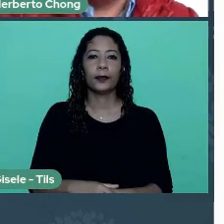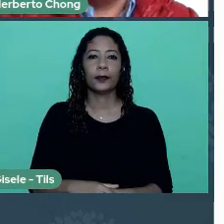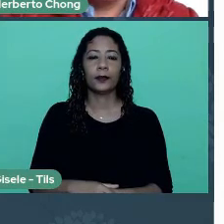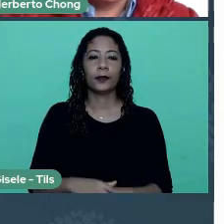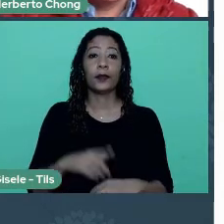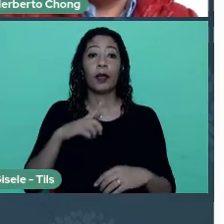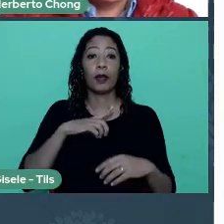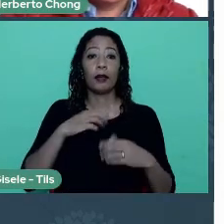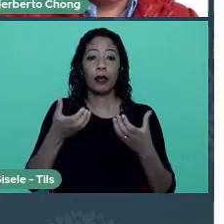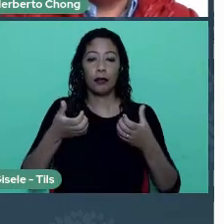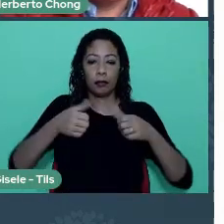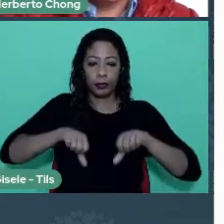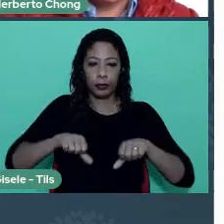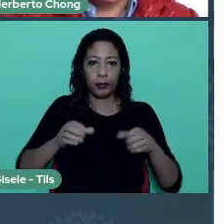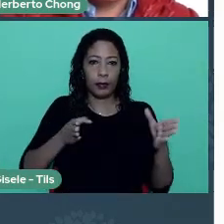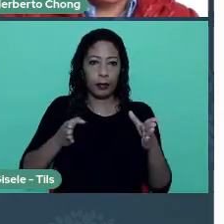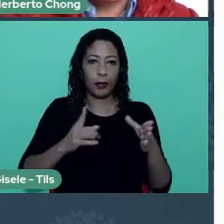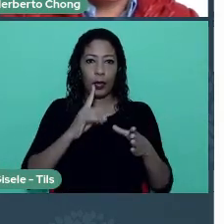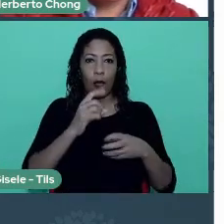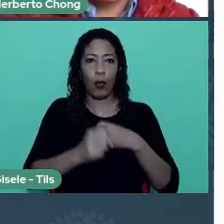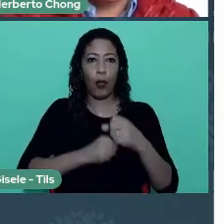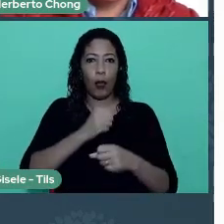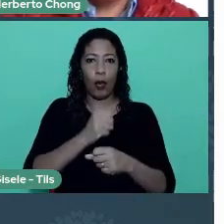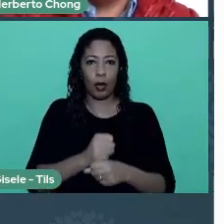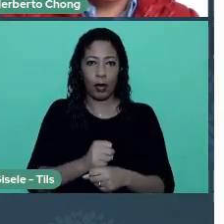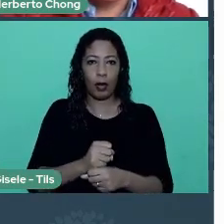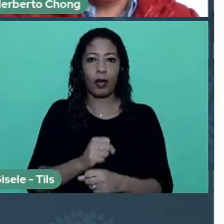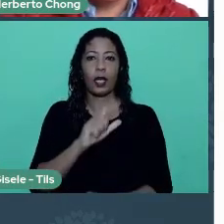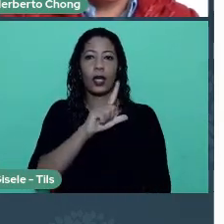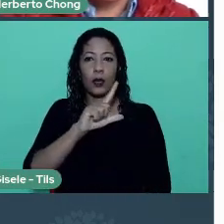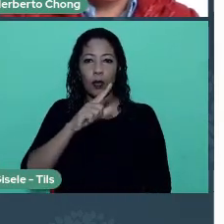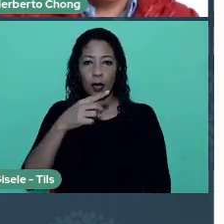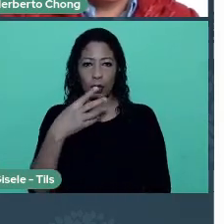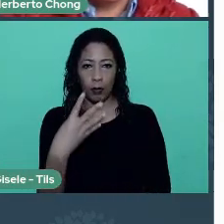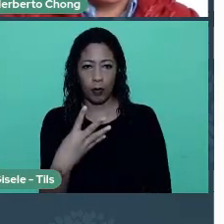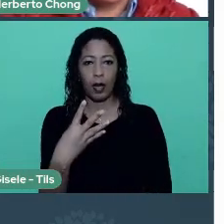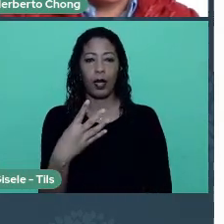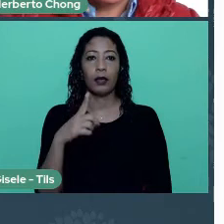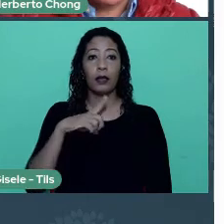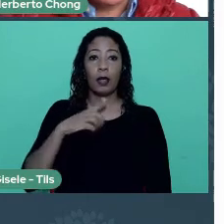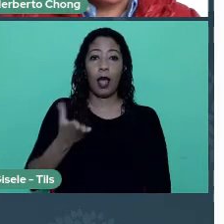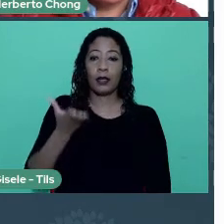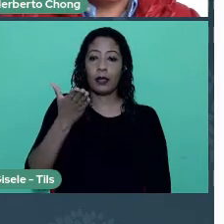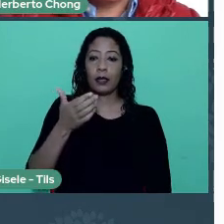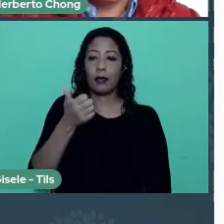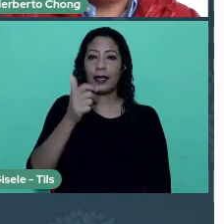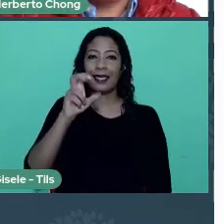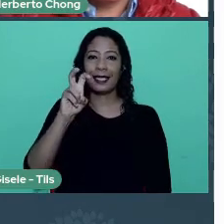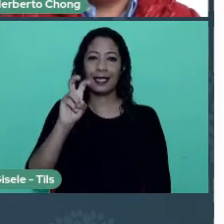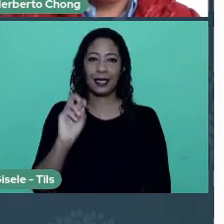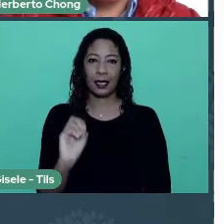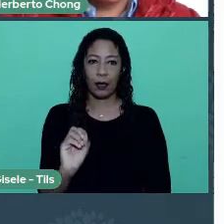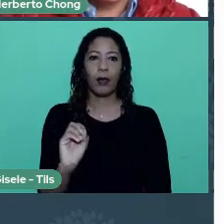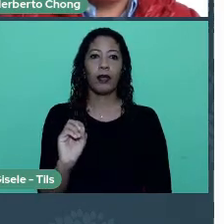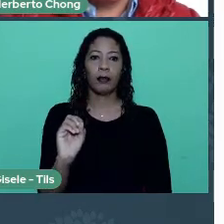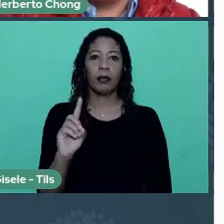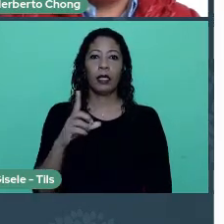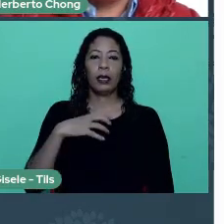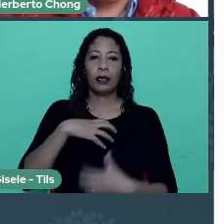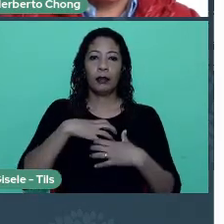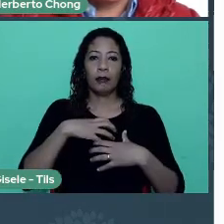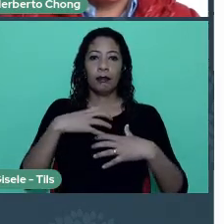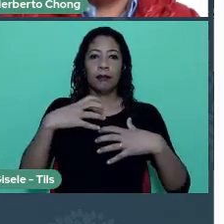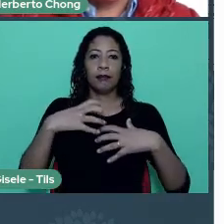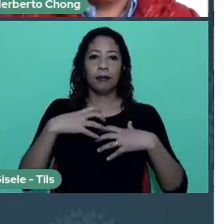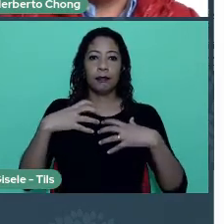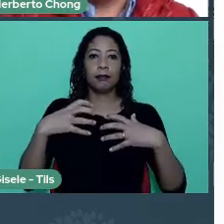crises no último ano, e um anti-L4 para os pacientes com eosinófilos acima de 150, e aí exacerbações no último ano e usos